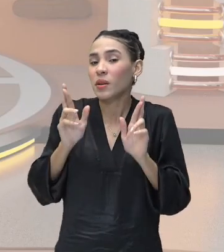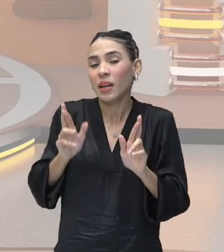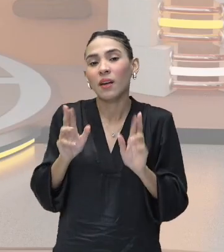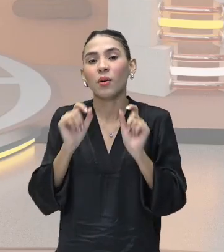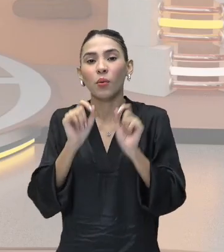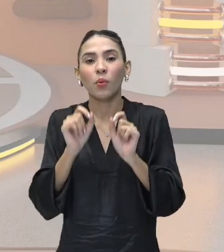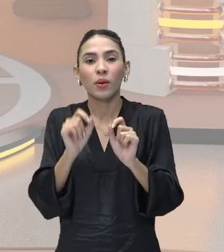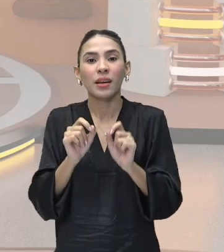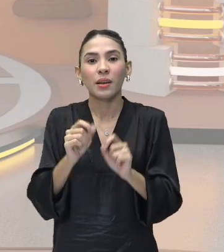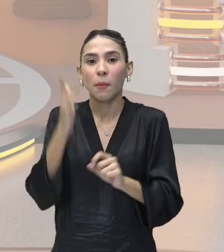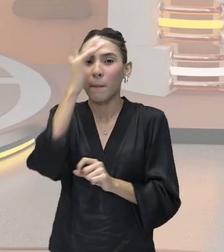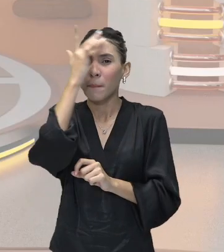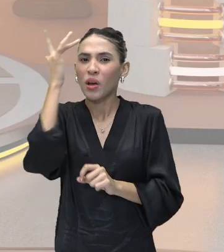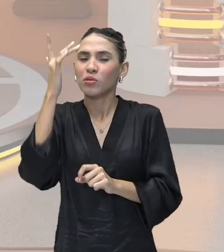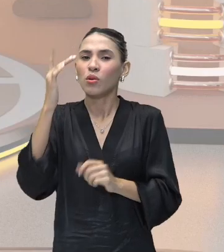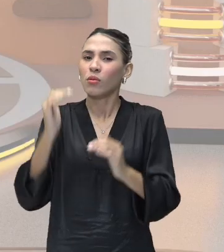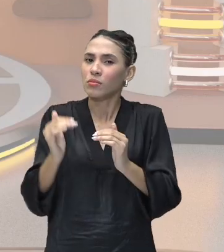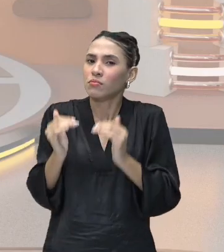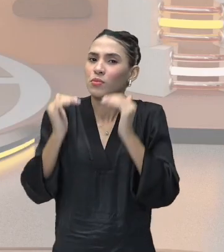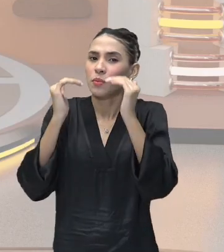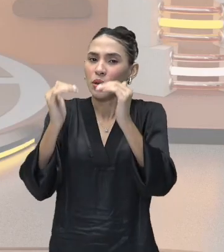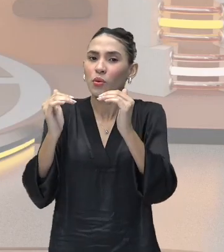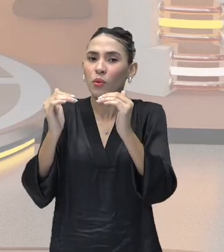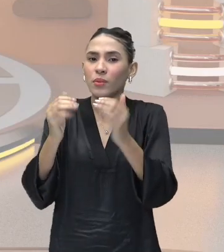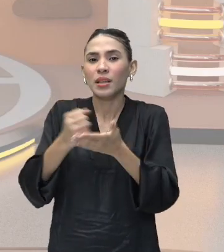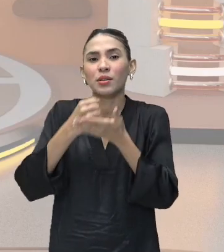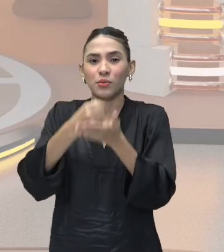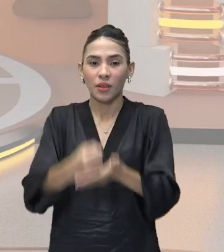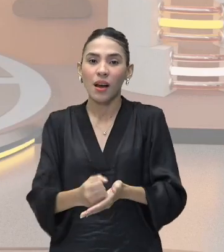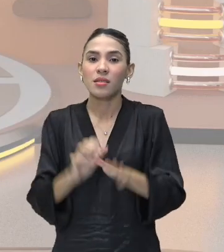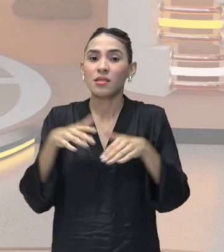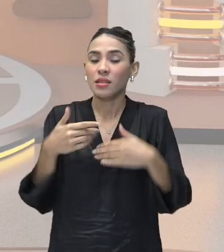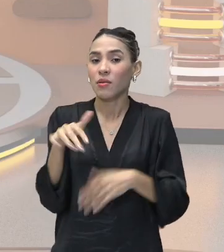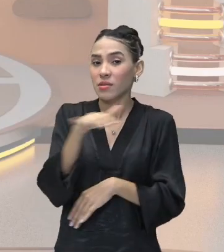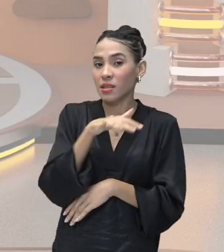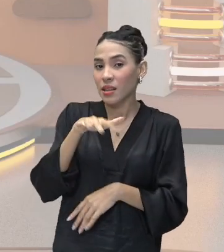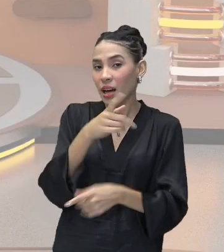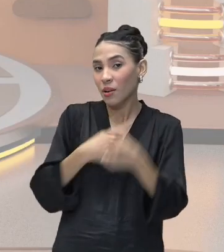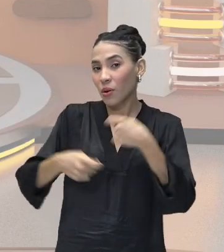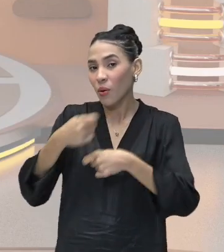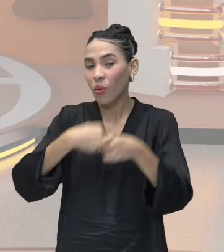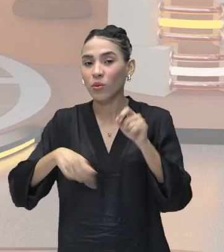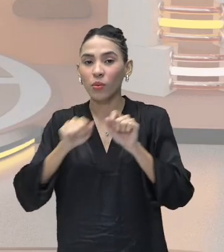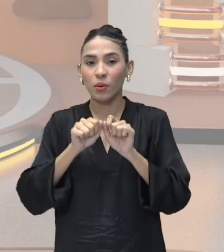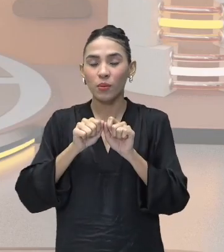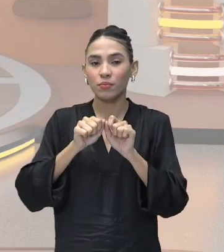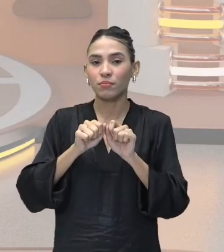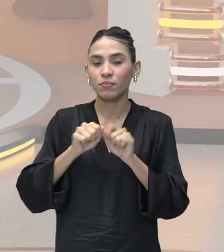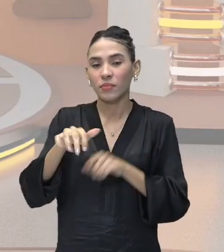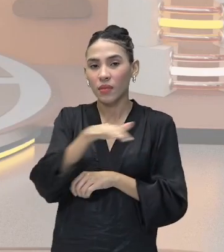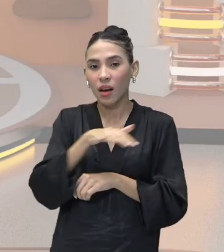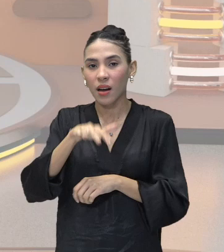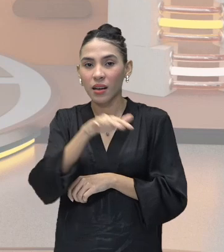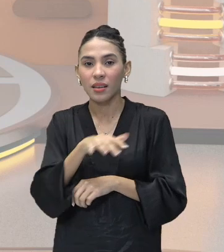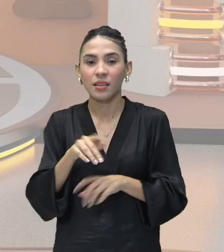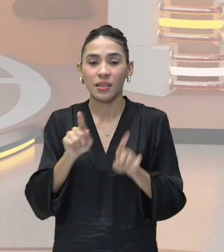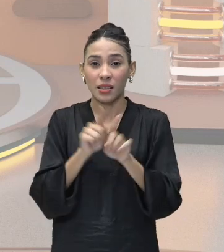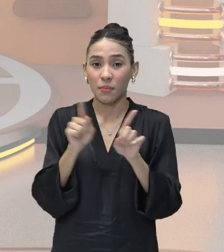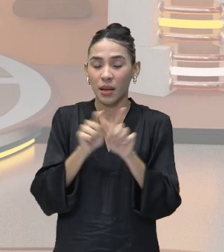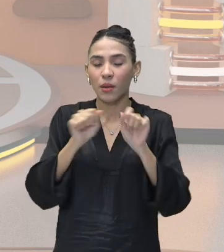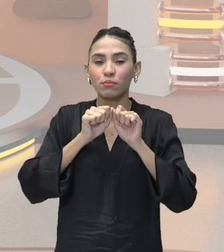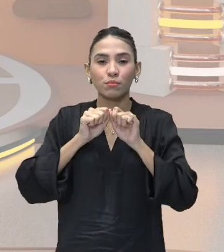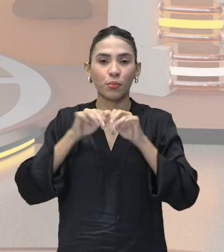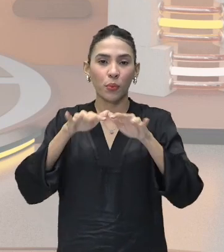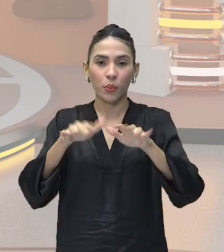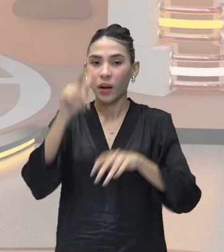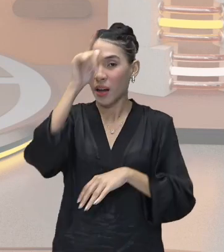surgisse um salvador. Então, na verdade, esse cenário econômico turvo que surgiu, também ali, na verdade, que foi ampliado